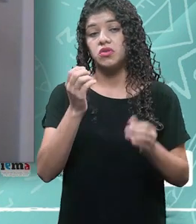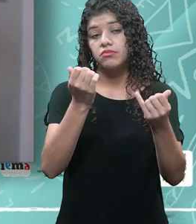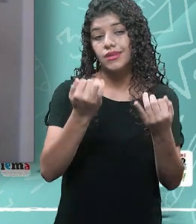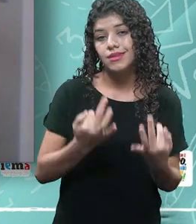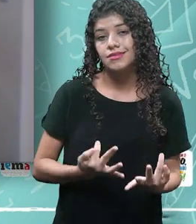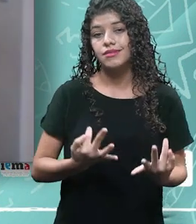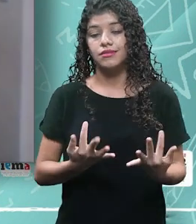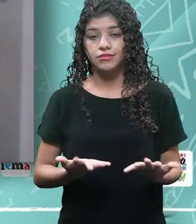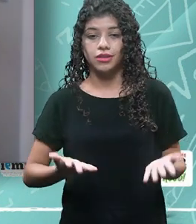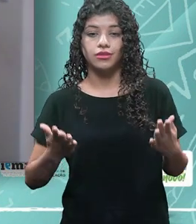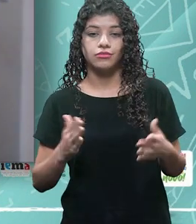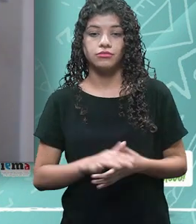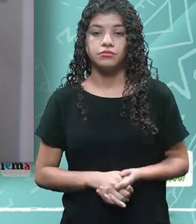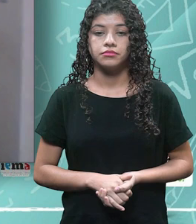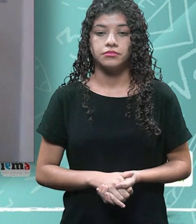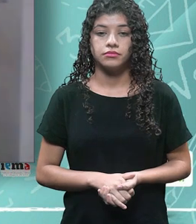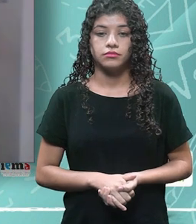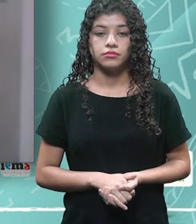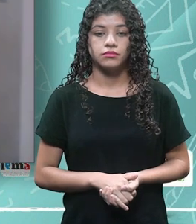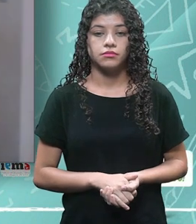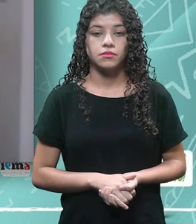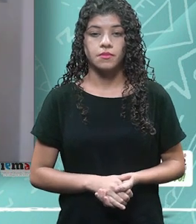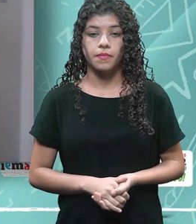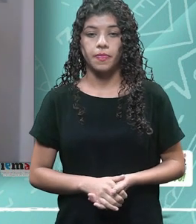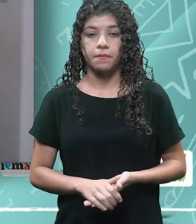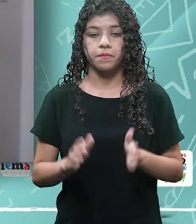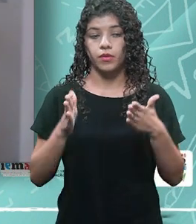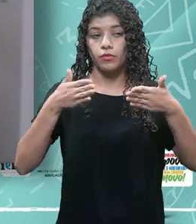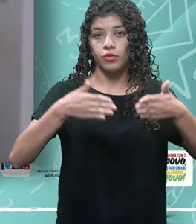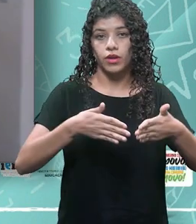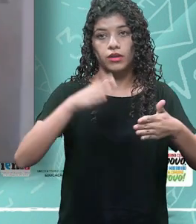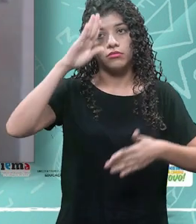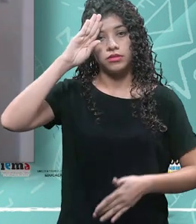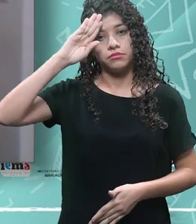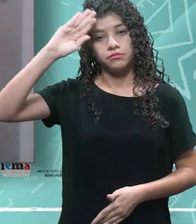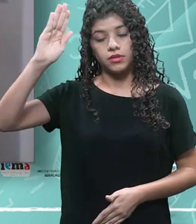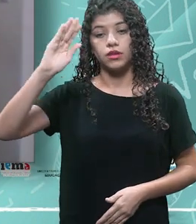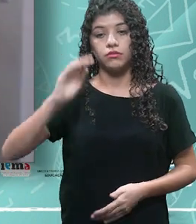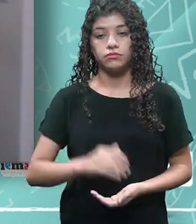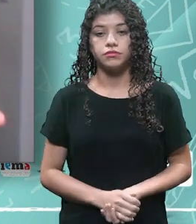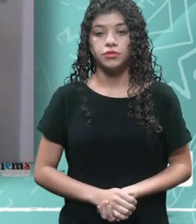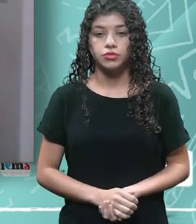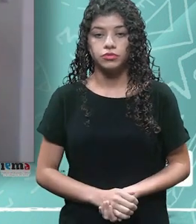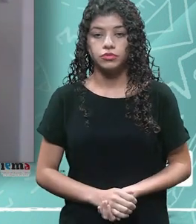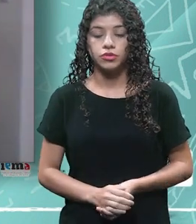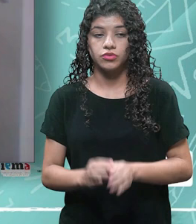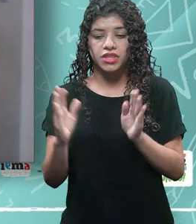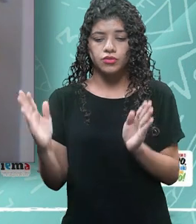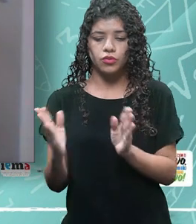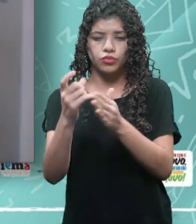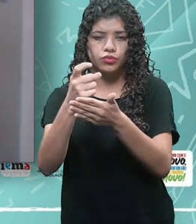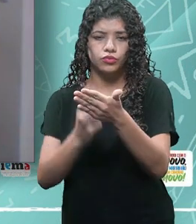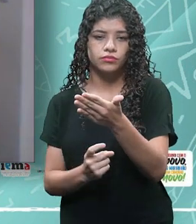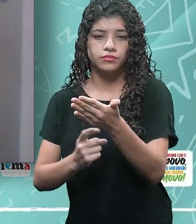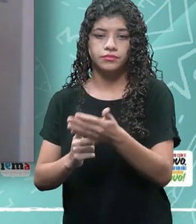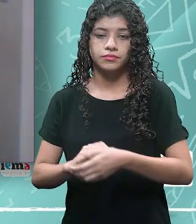apenas comentários da ideia principal então eu risquei apenas a ideia principal eliminei os comentários e você viu o texto ficou